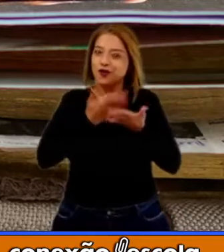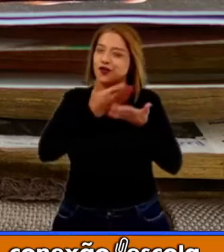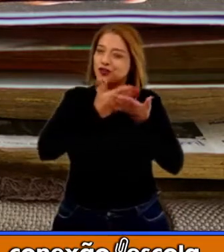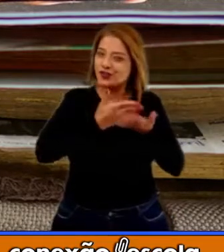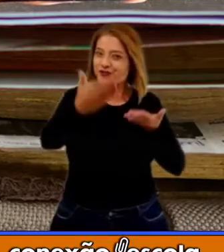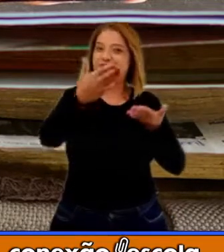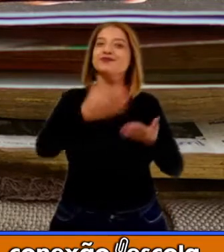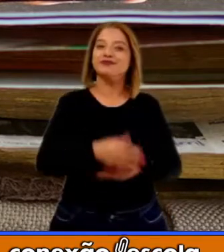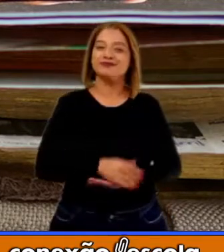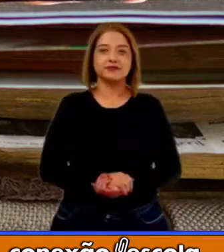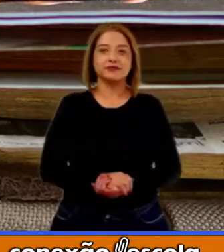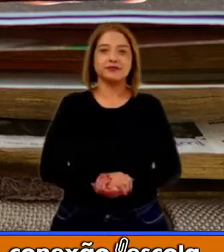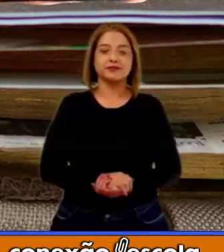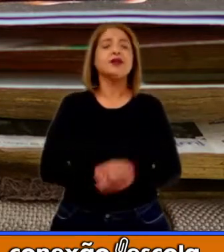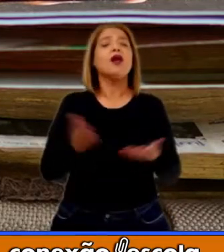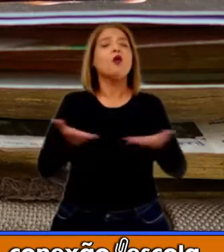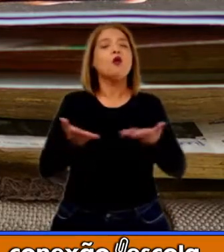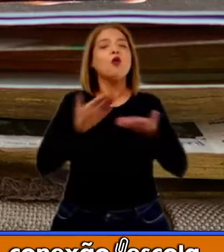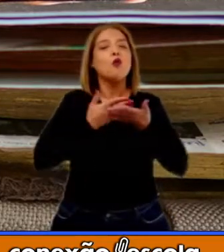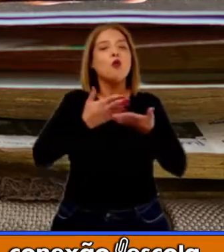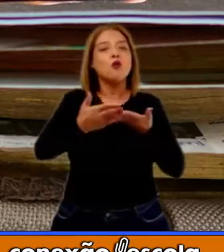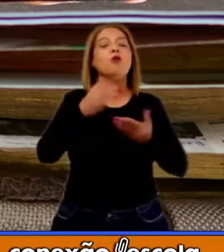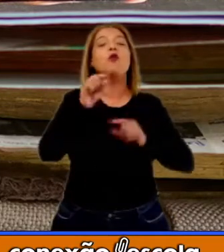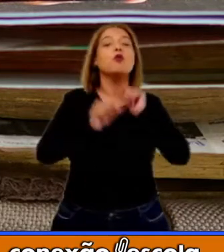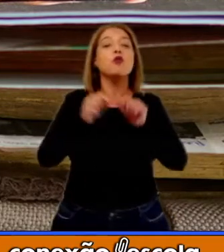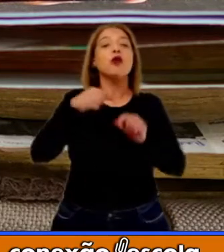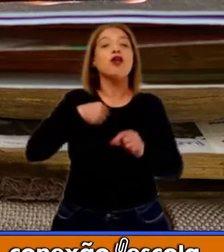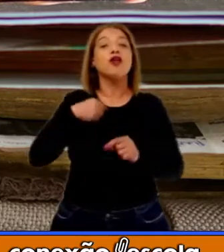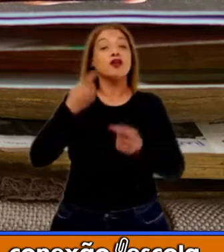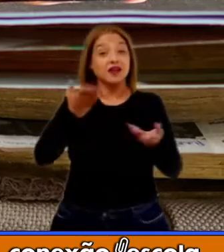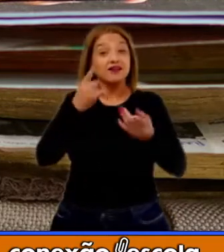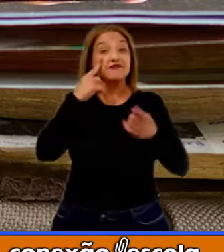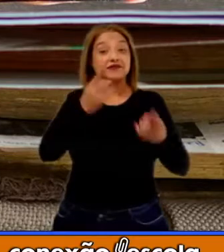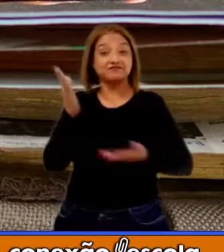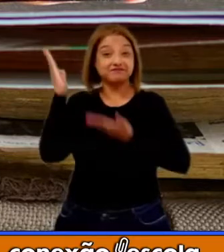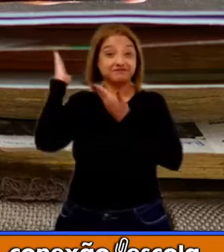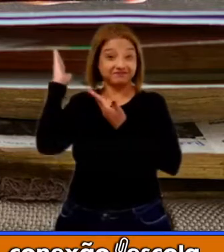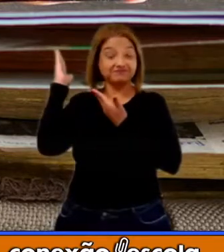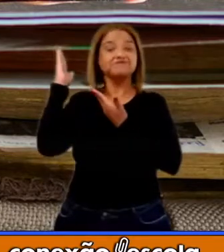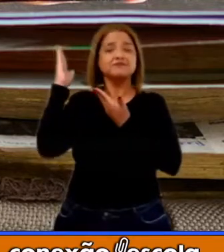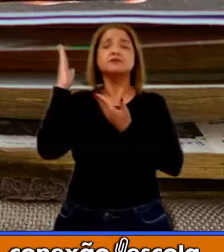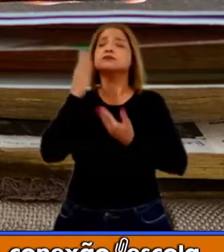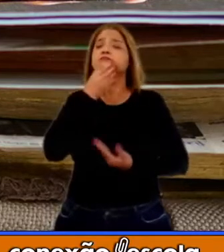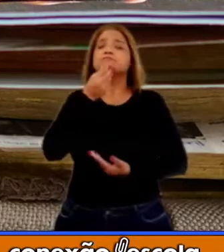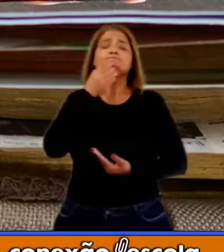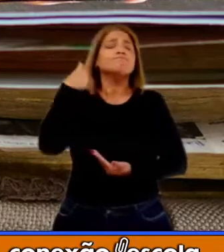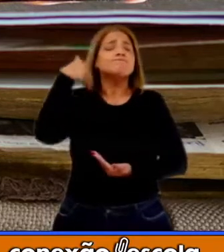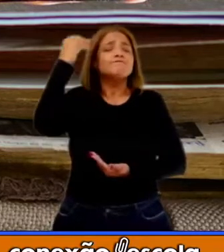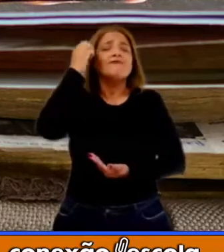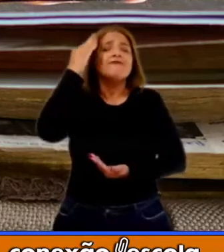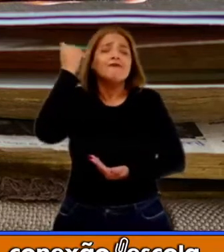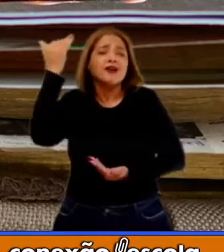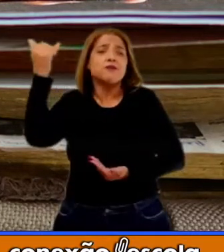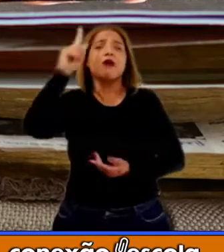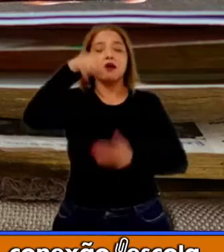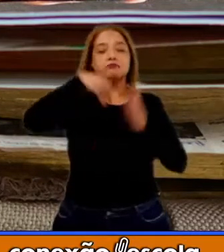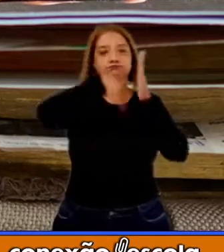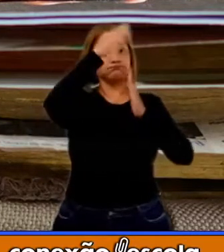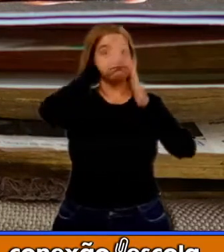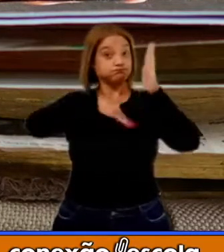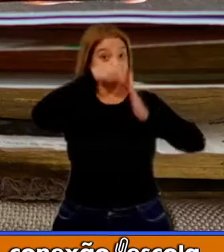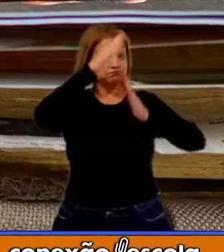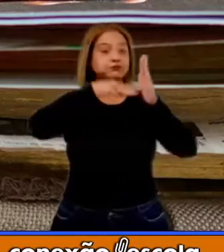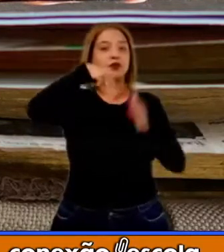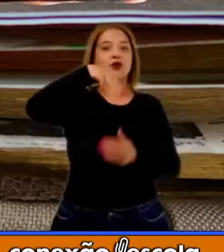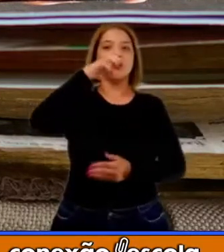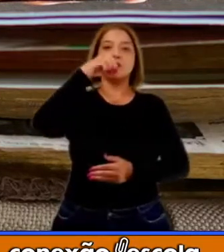começando. Para iniciar, eu trouxe a imagem de um artista famoso. Esse é Claude